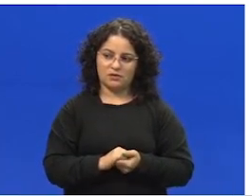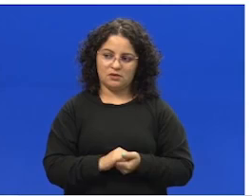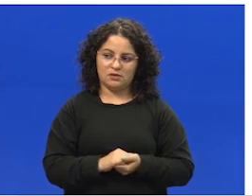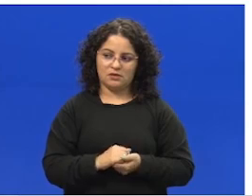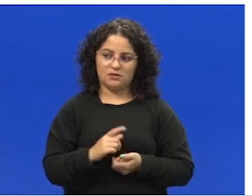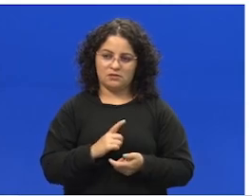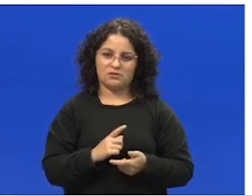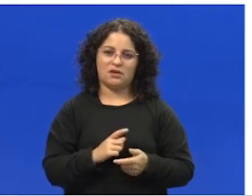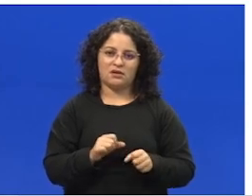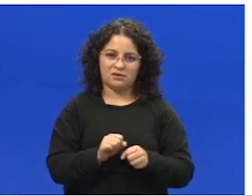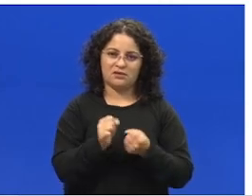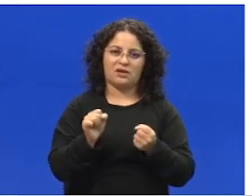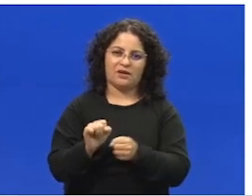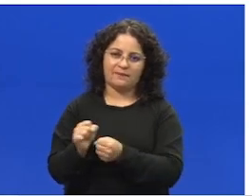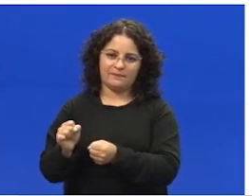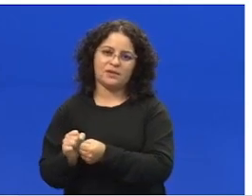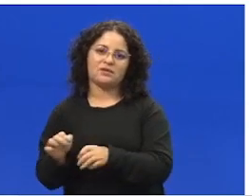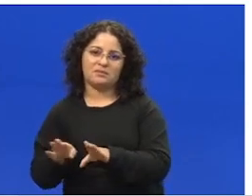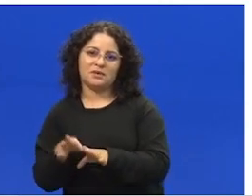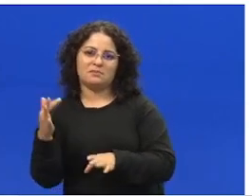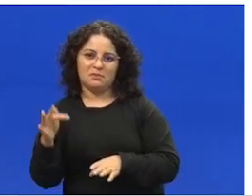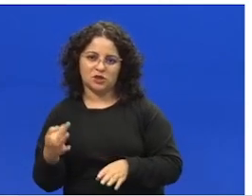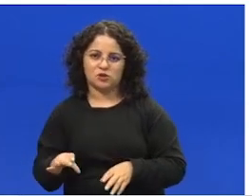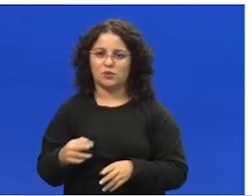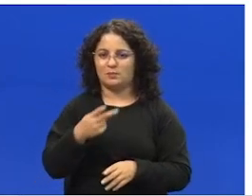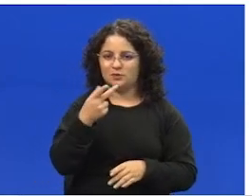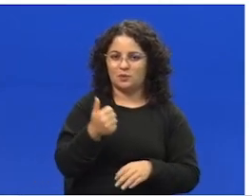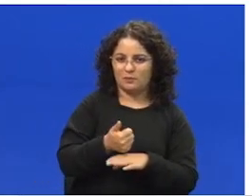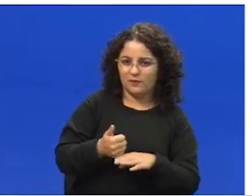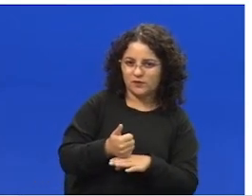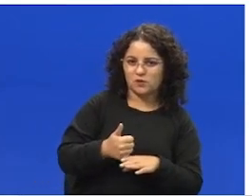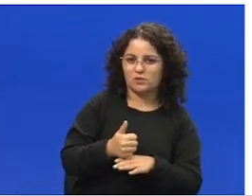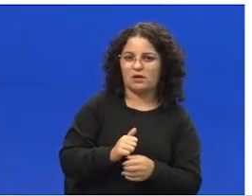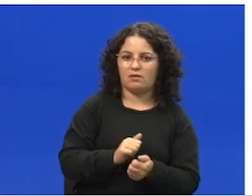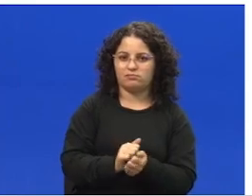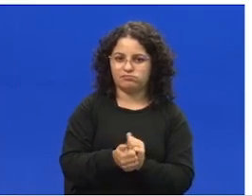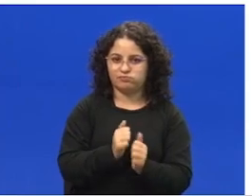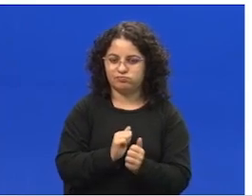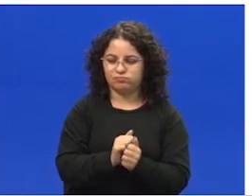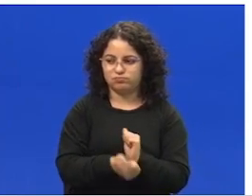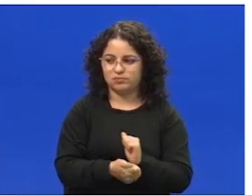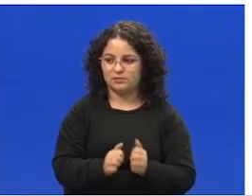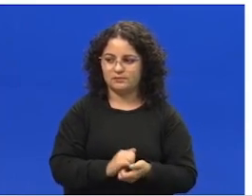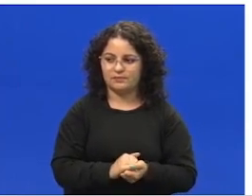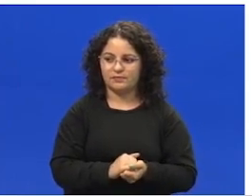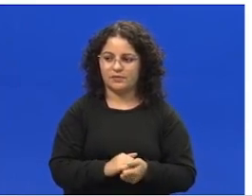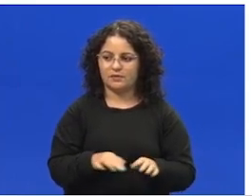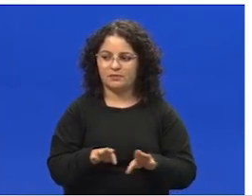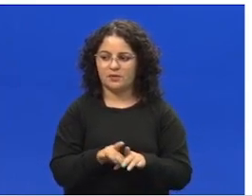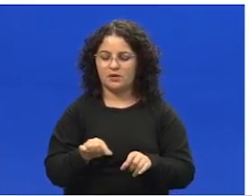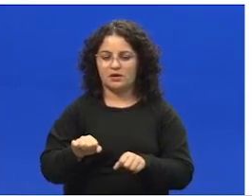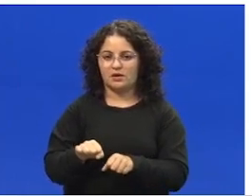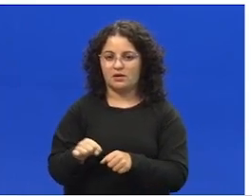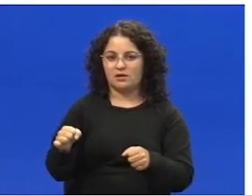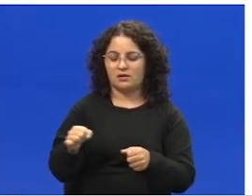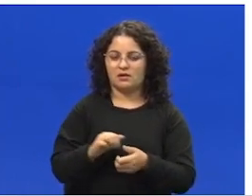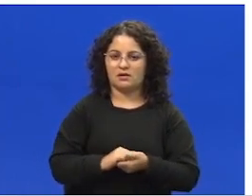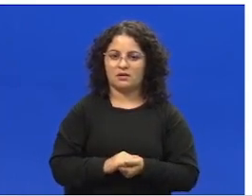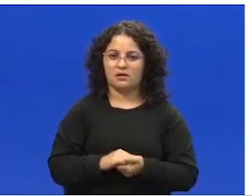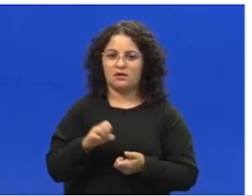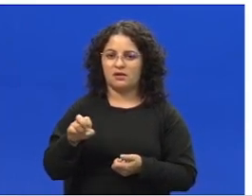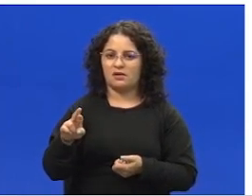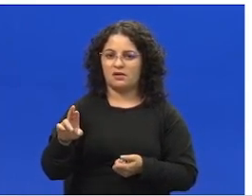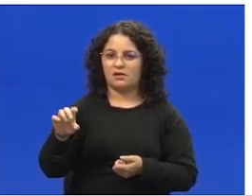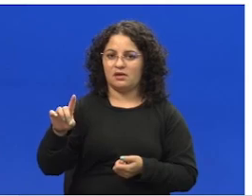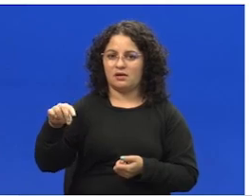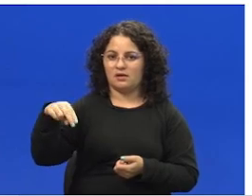muitas fraturas e muitas lesões nesses atletas. A laceração do disco intervertebral, que é a famosa a hérnia de